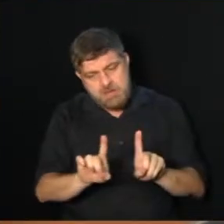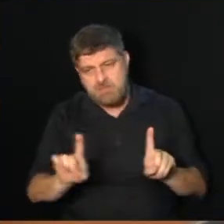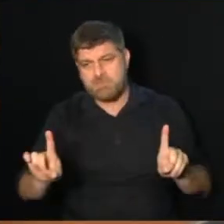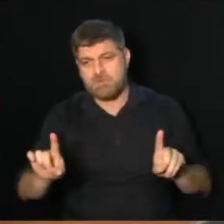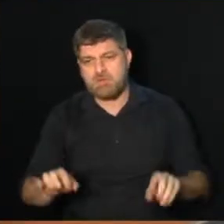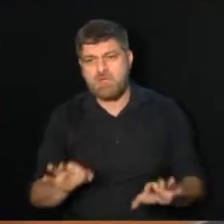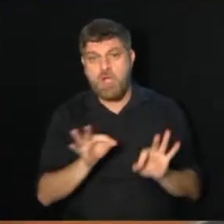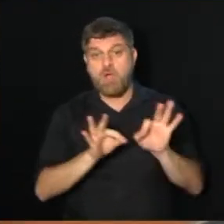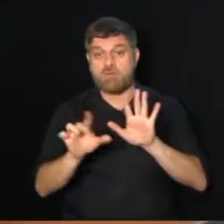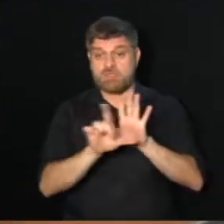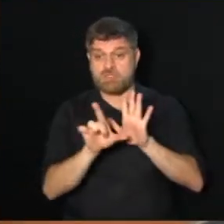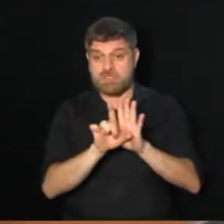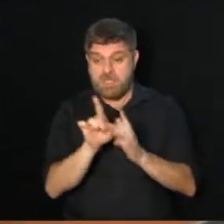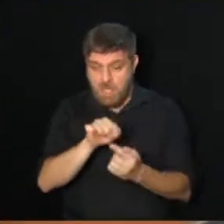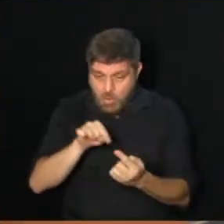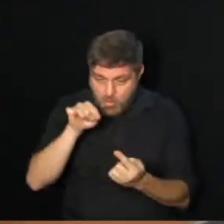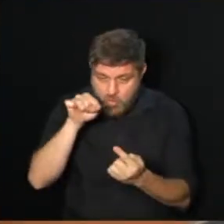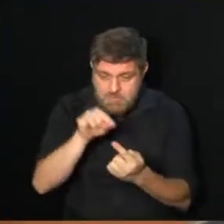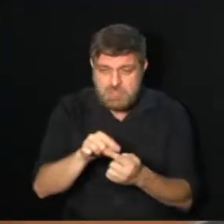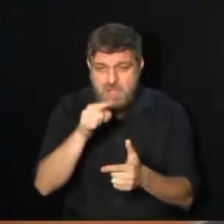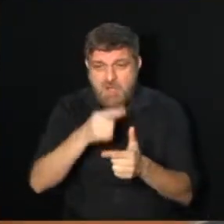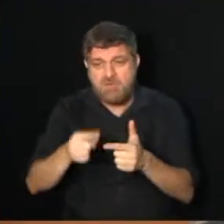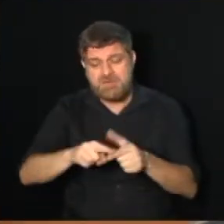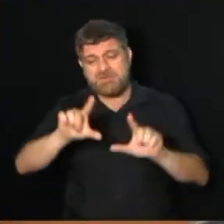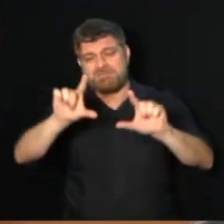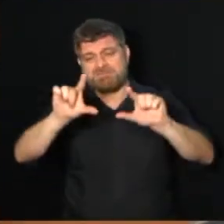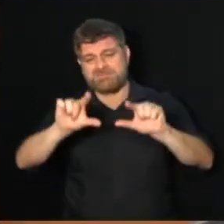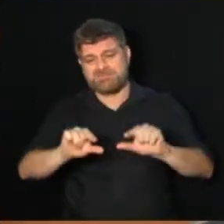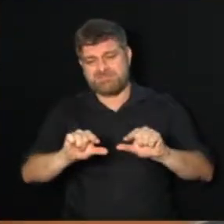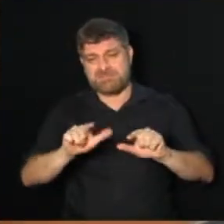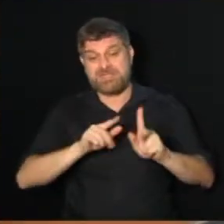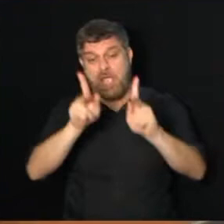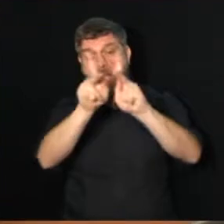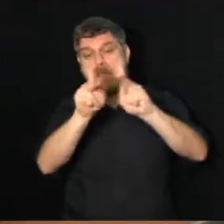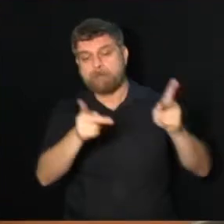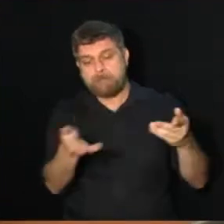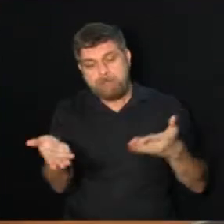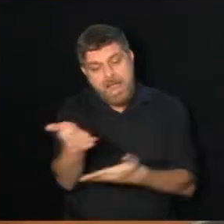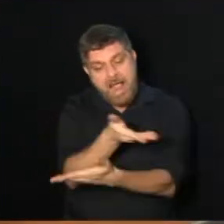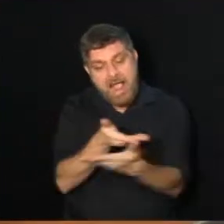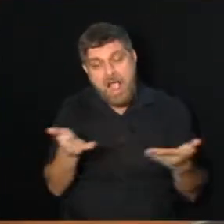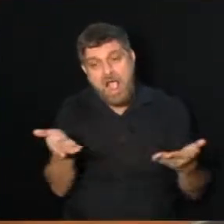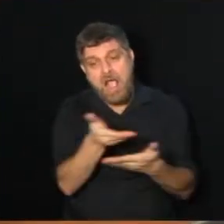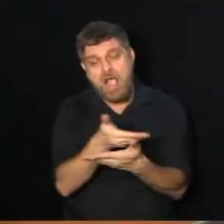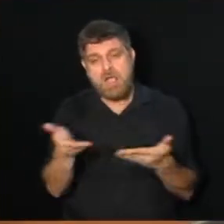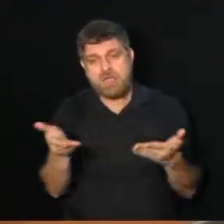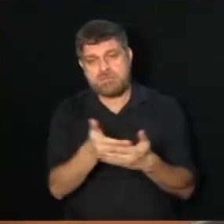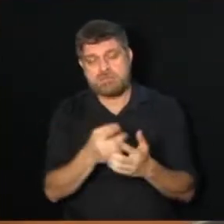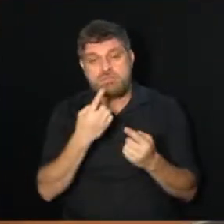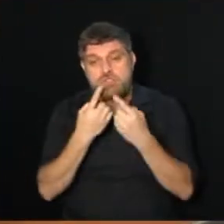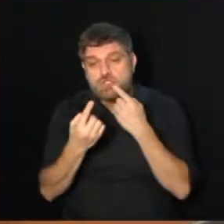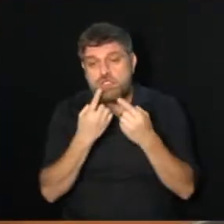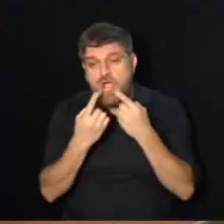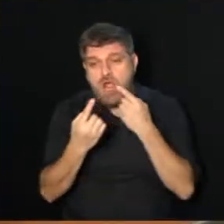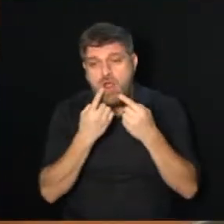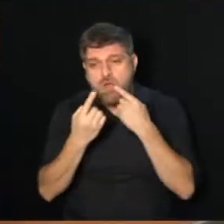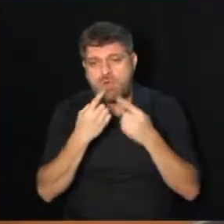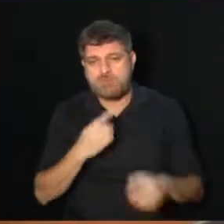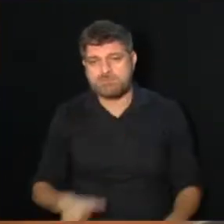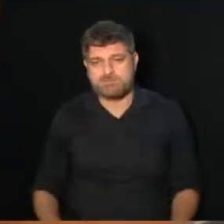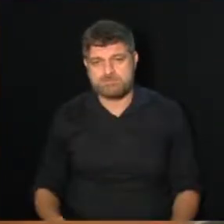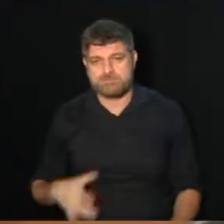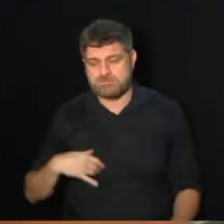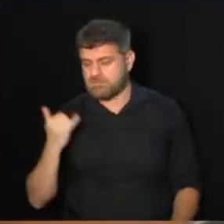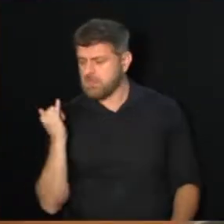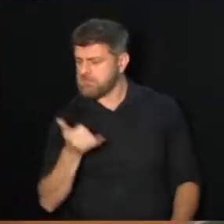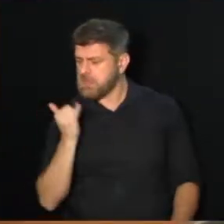vem nesse caminho de resolver os conflitos através da forma do diálogo, né? E muito já foi dito aqui,